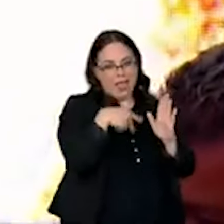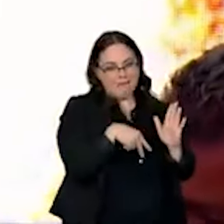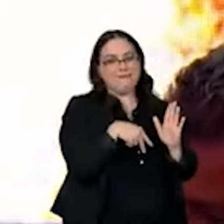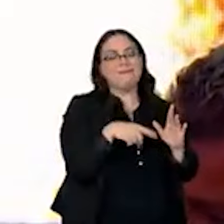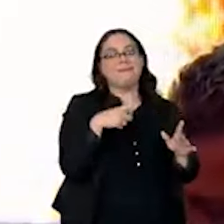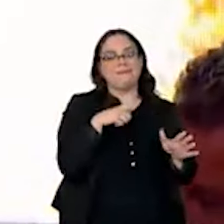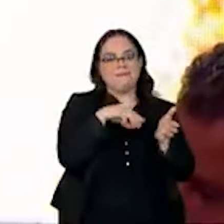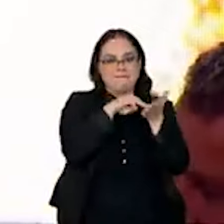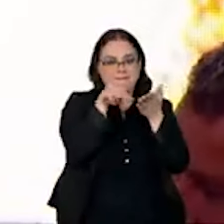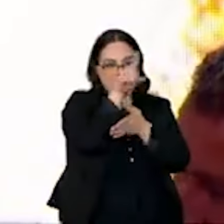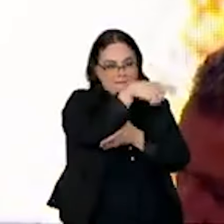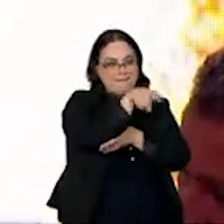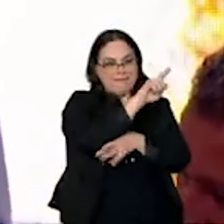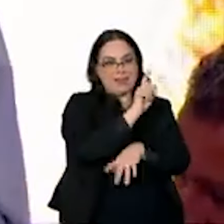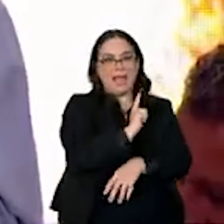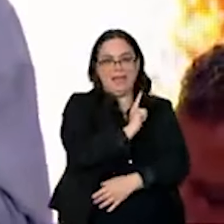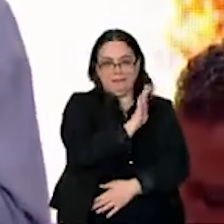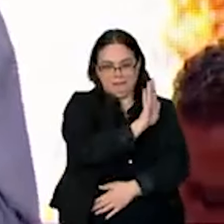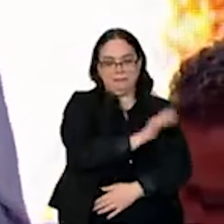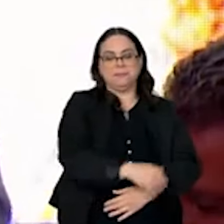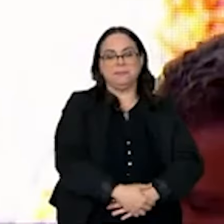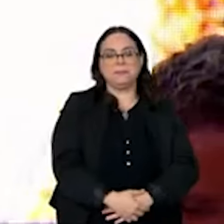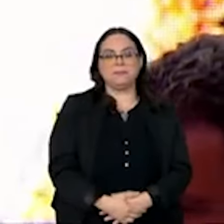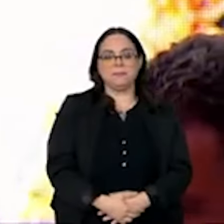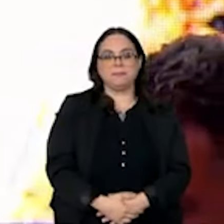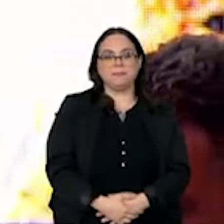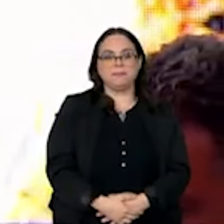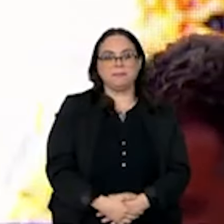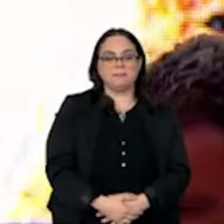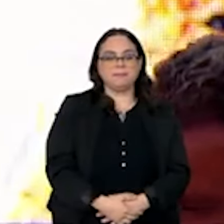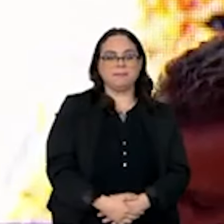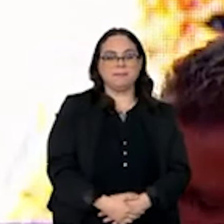eu tenho uma mensagem para dar para vocês. E eu queria